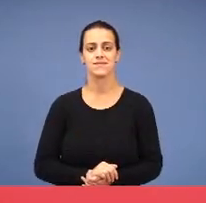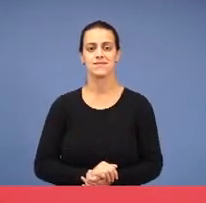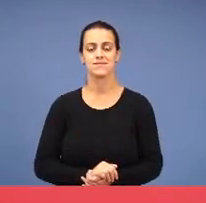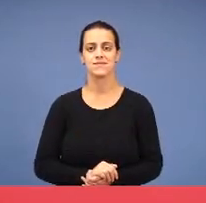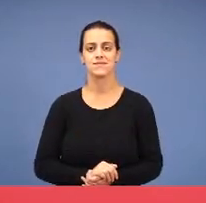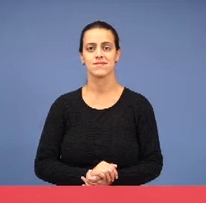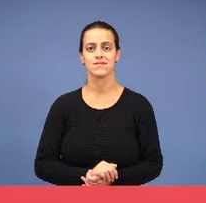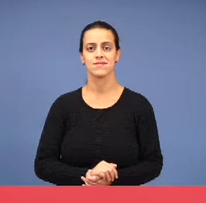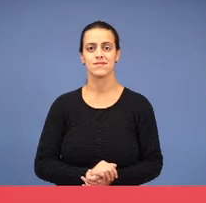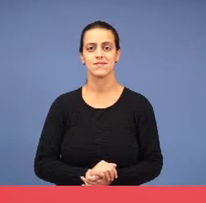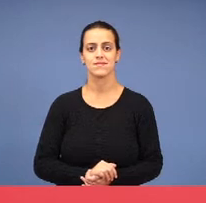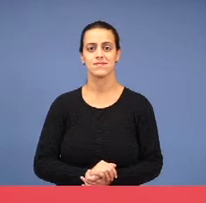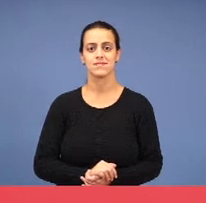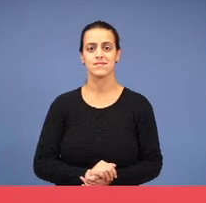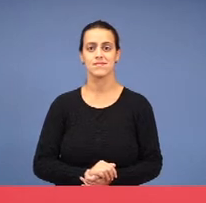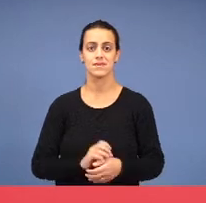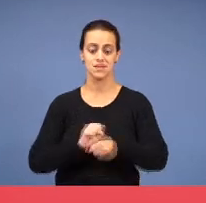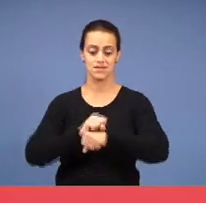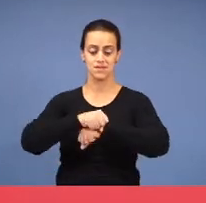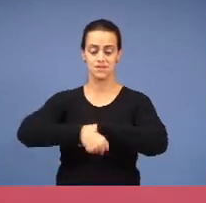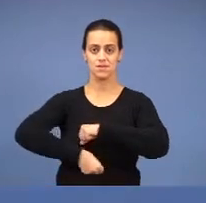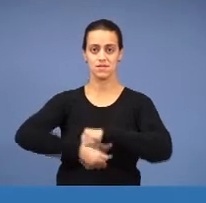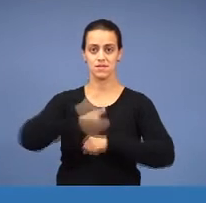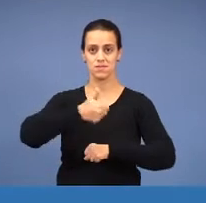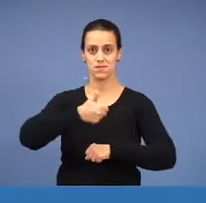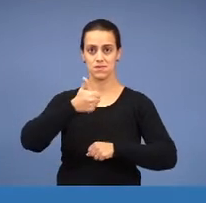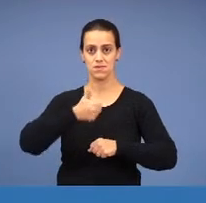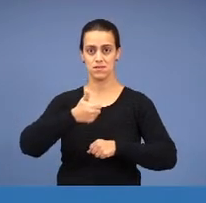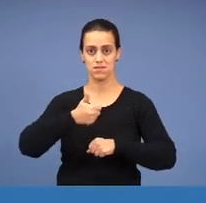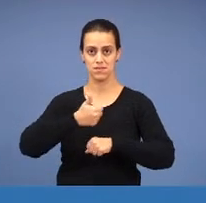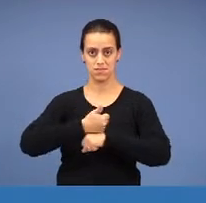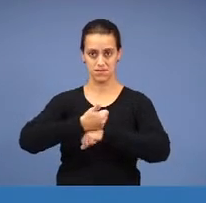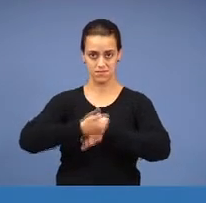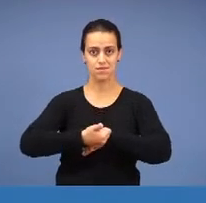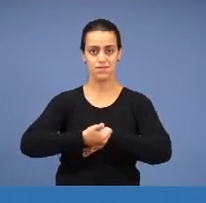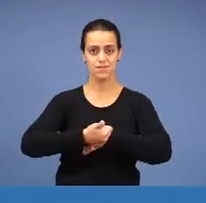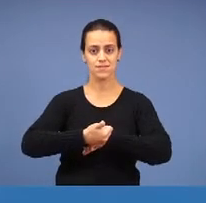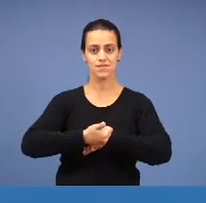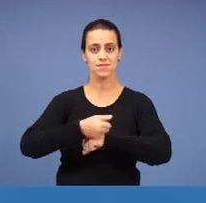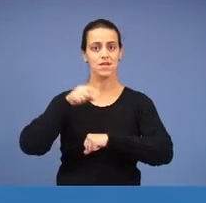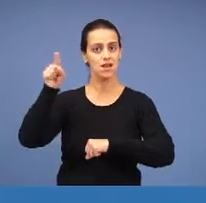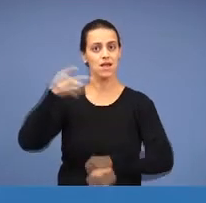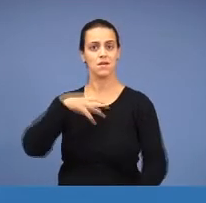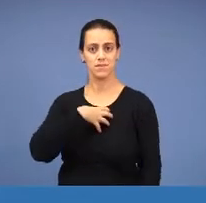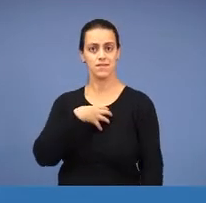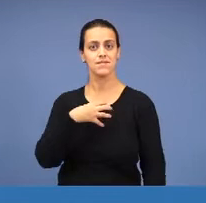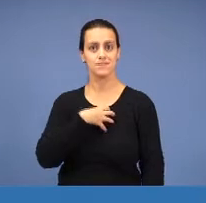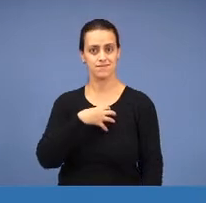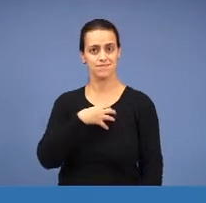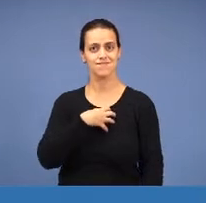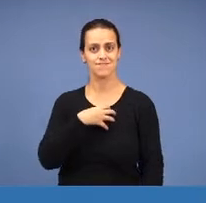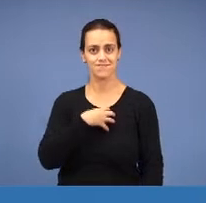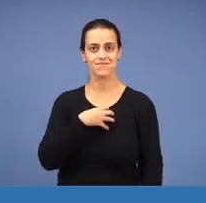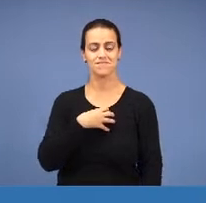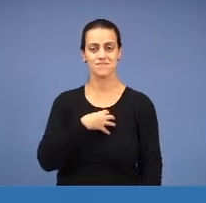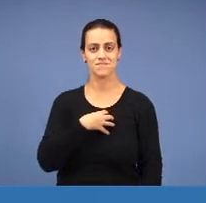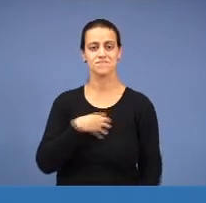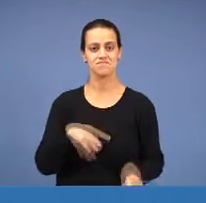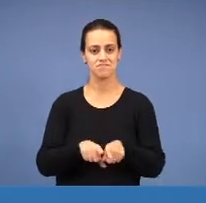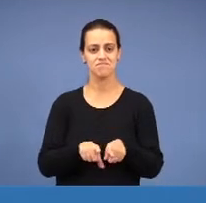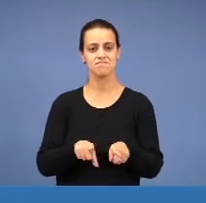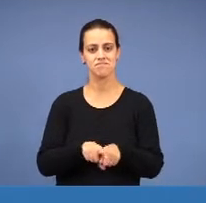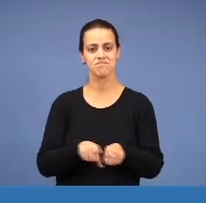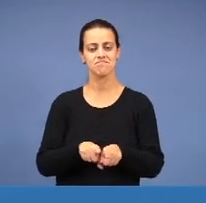o primeiro período na Igreja Central de Feira de Santana, na Bahia, foi um seminário também ali naquela região da Bahia, que